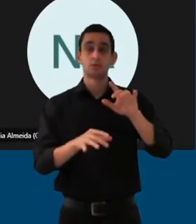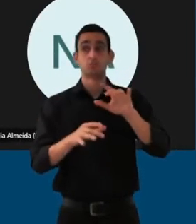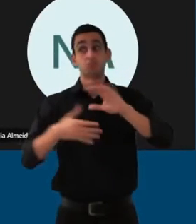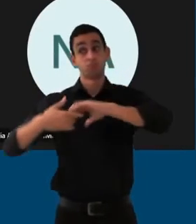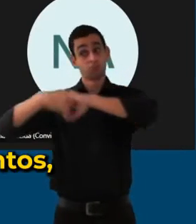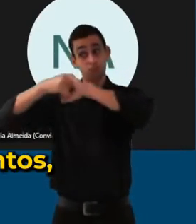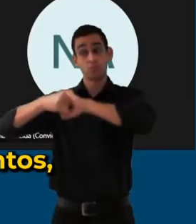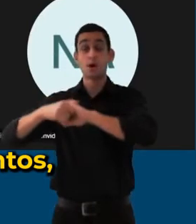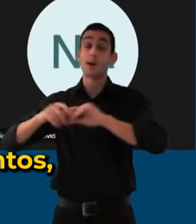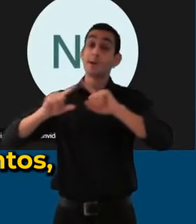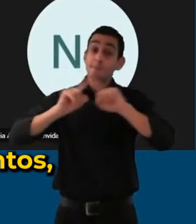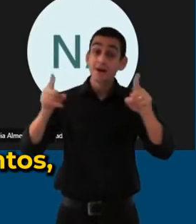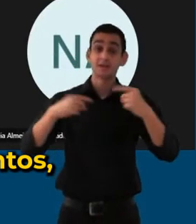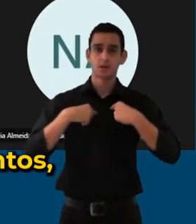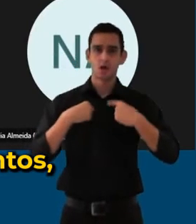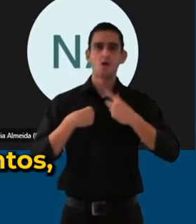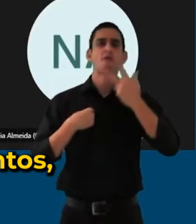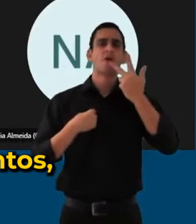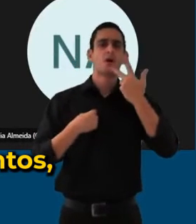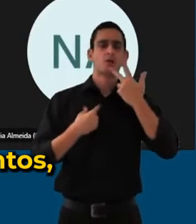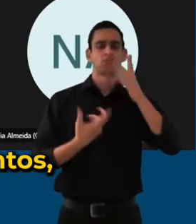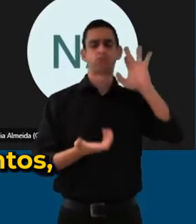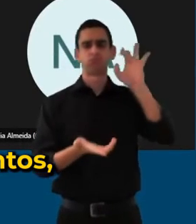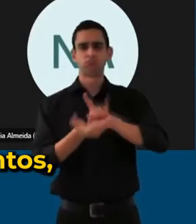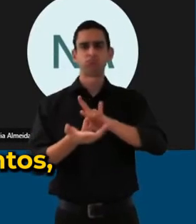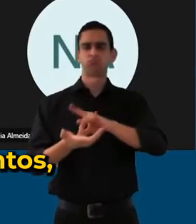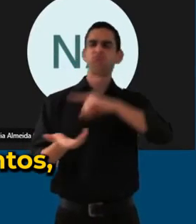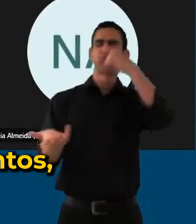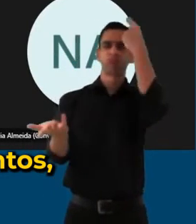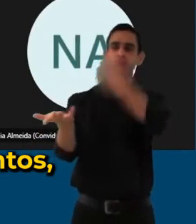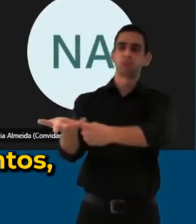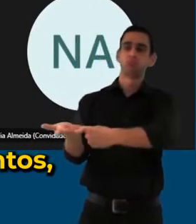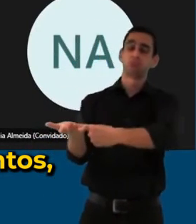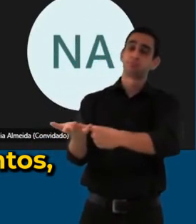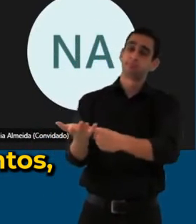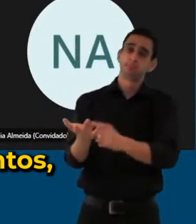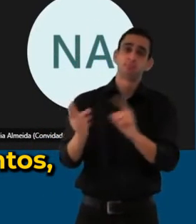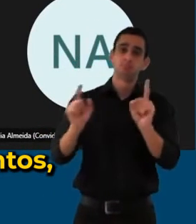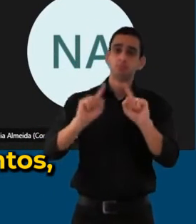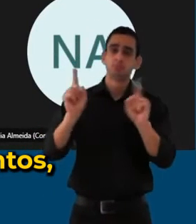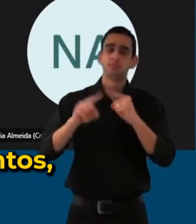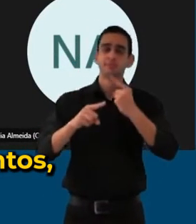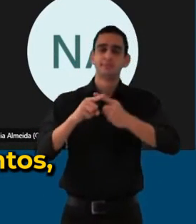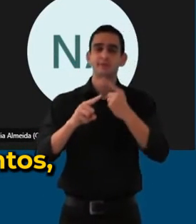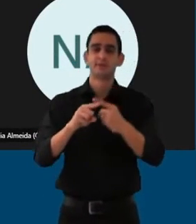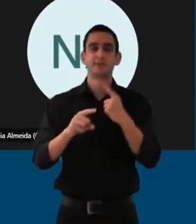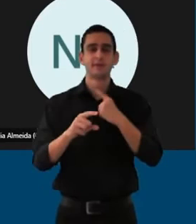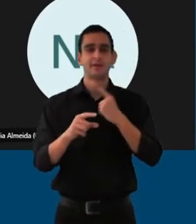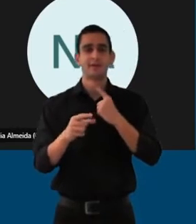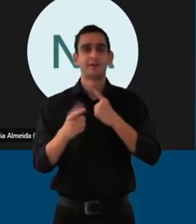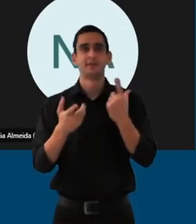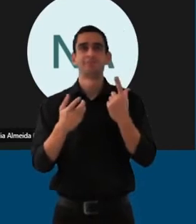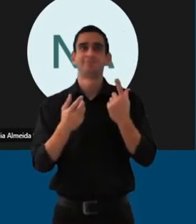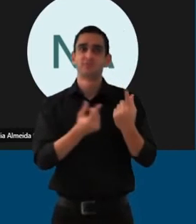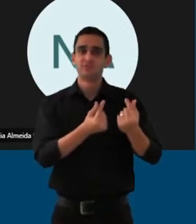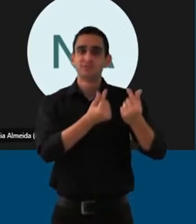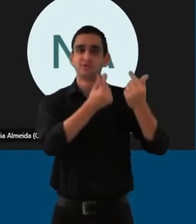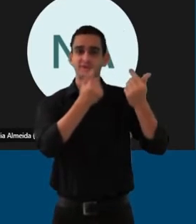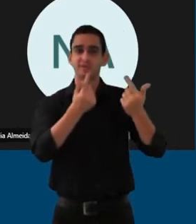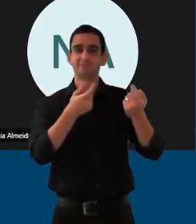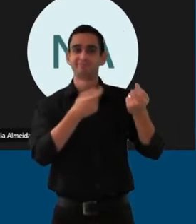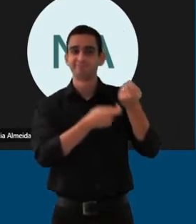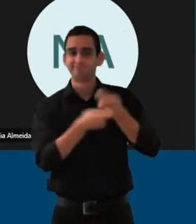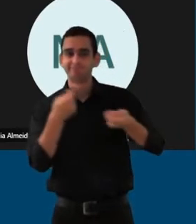mas, obviamente, que eu não tenho autonomia, né, porque pode envolver outros assuntos, enfim, financeiros e que a gente